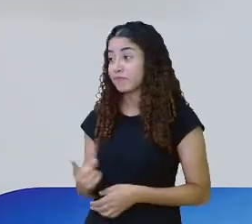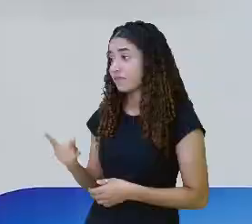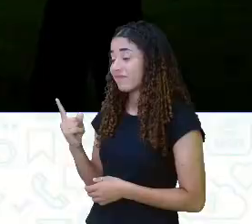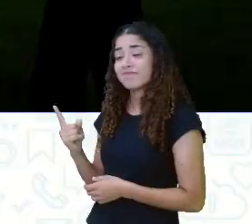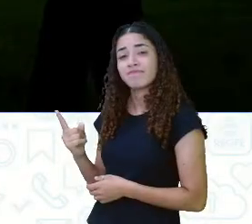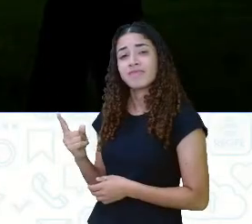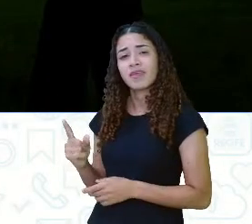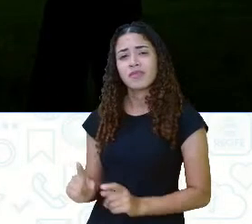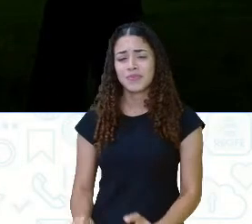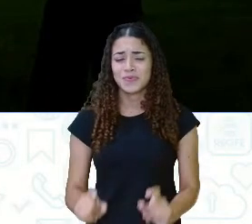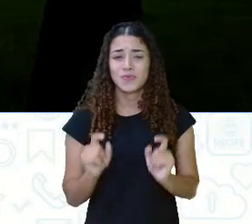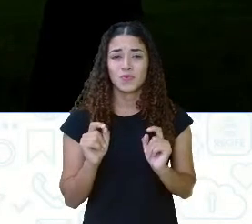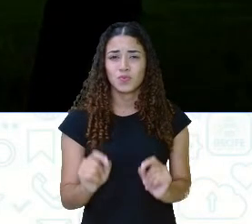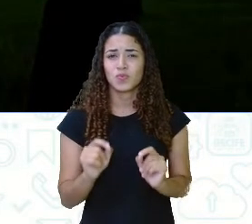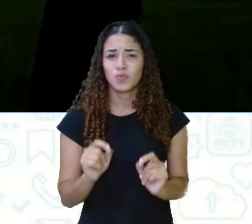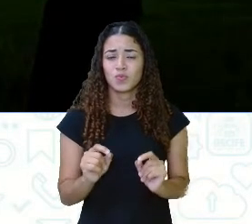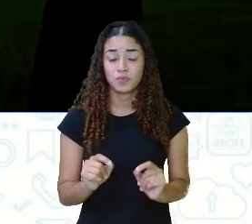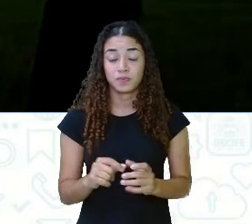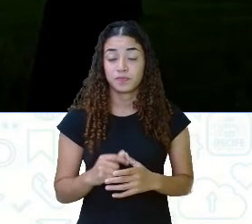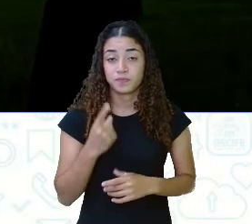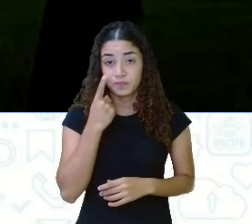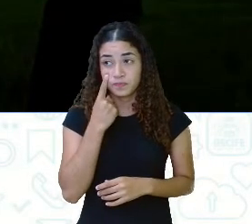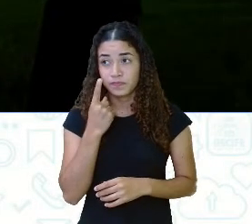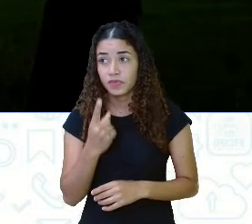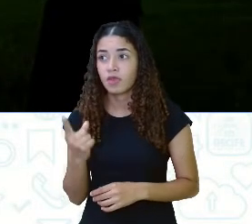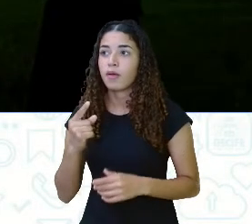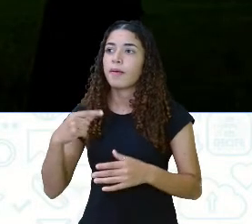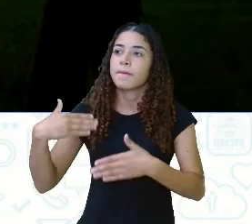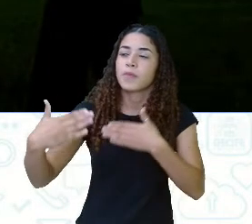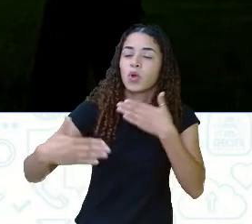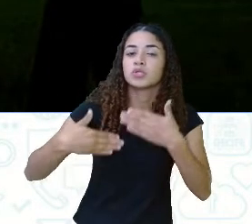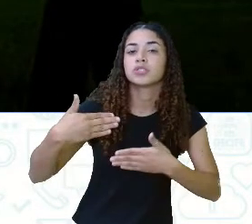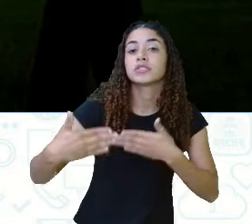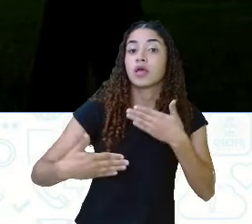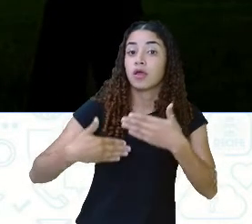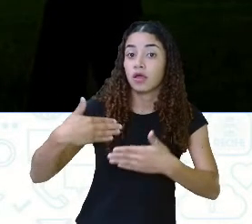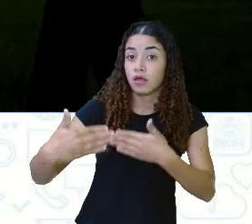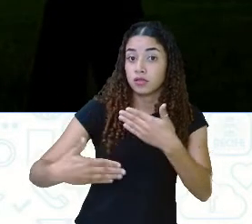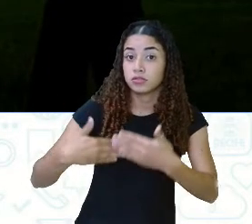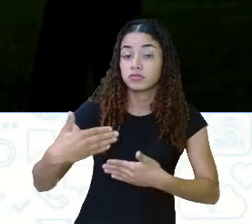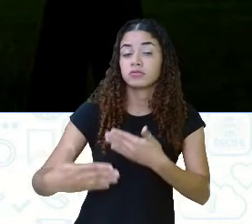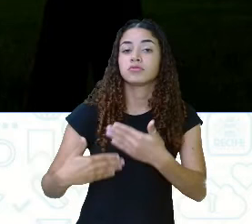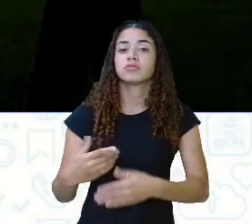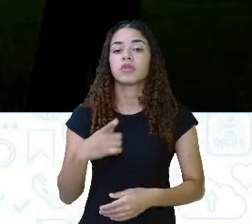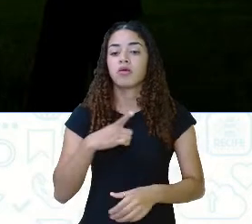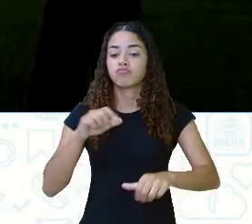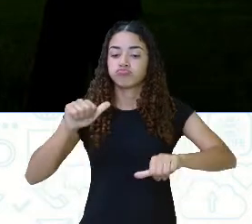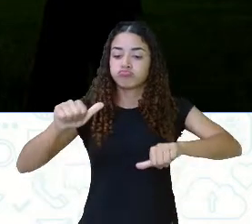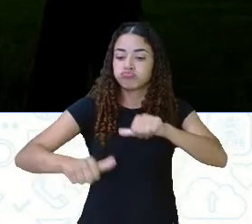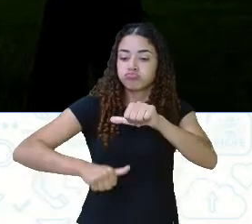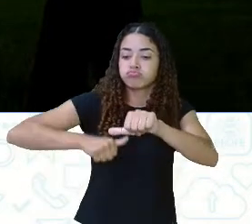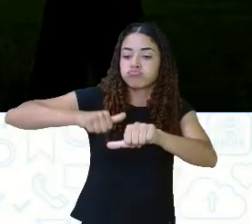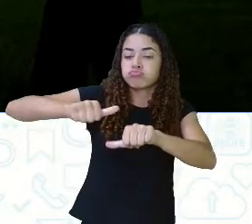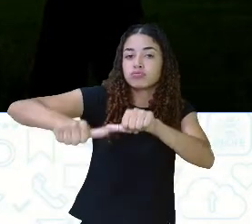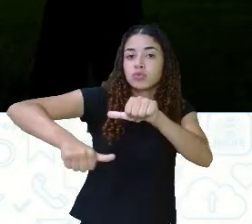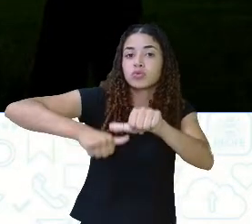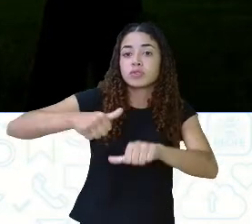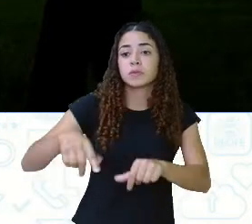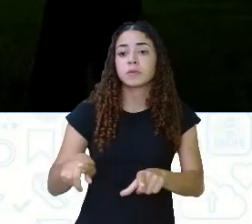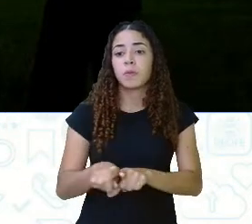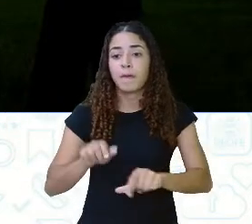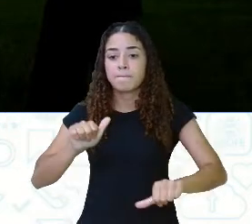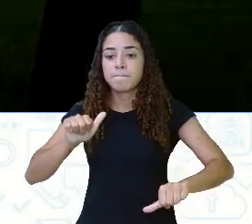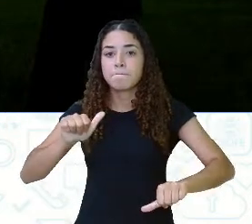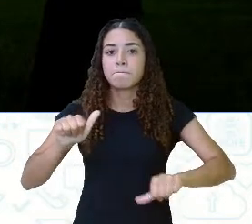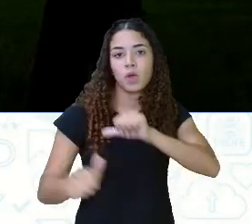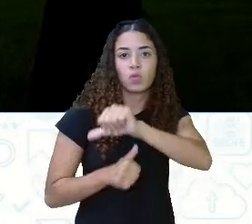ela diz pra gente? Então vamos ver aí, ó. É o processo pelo qual ocorrem as mudanças ou